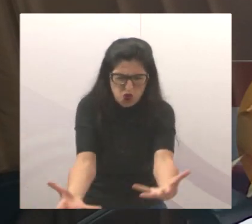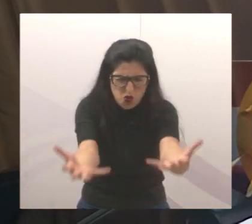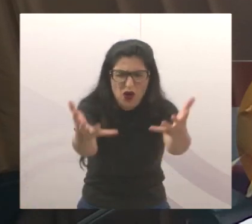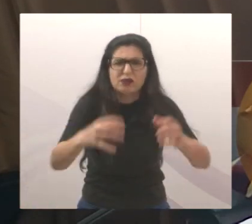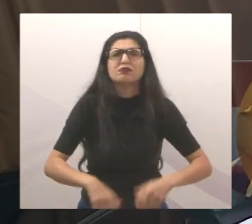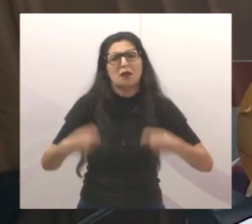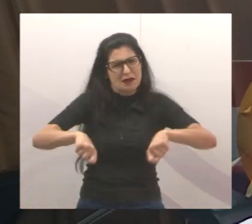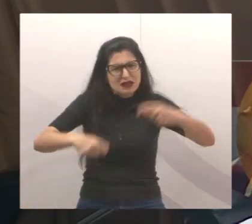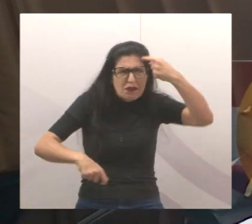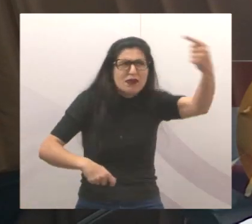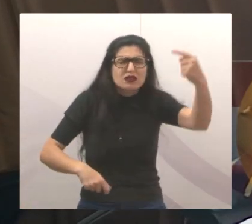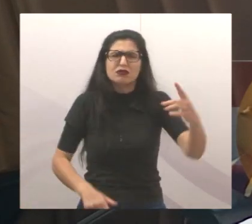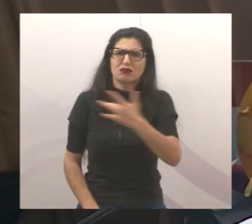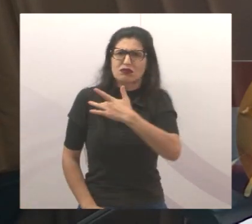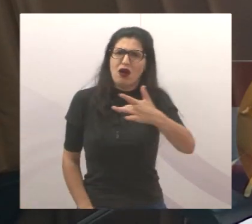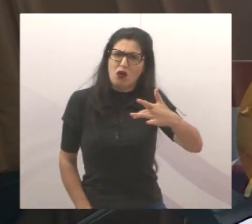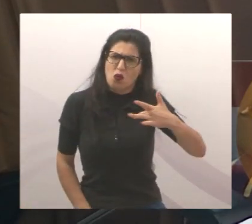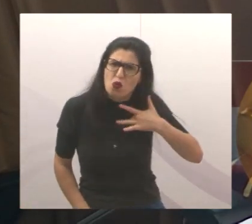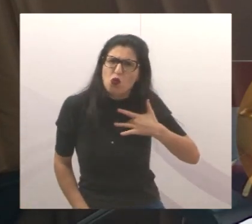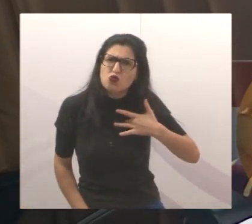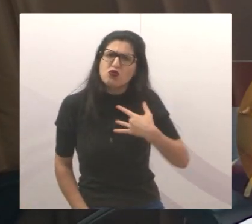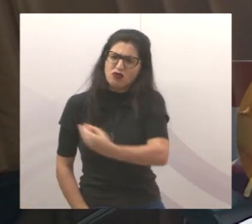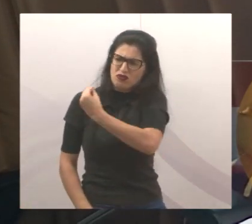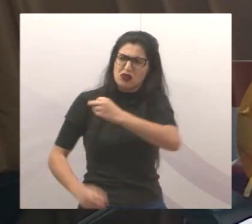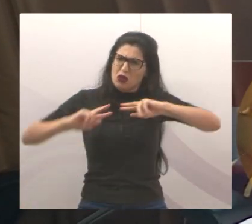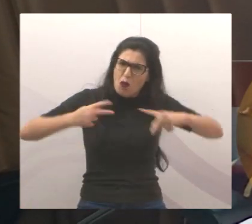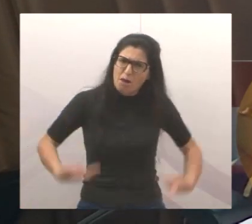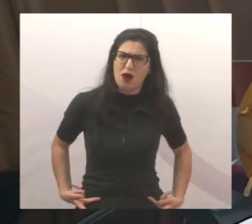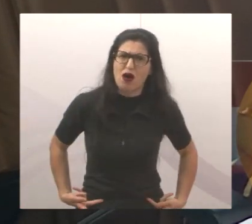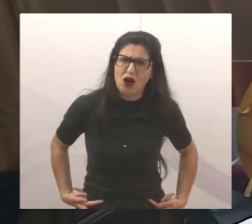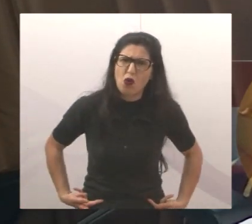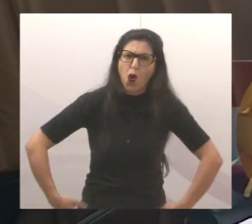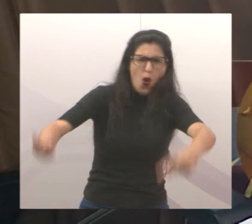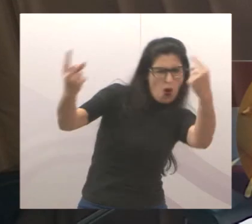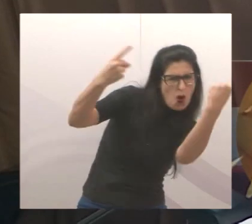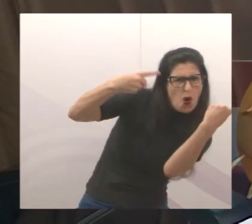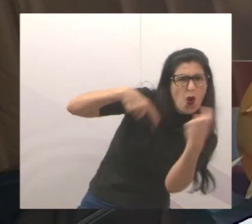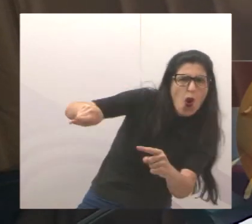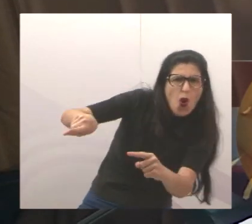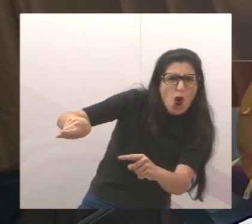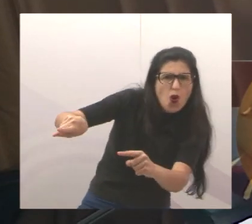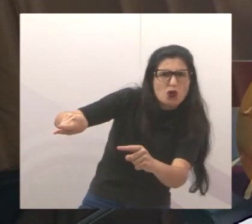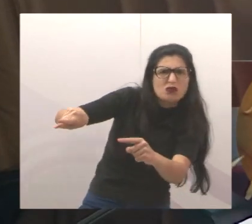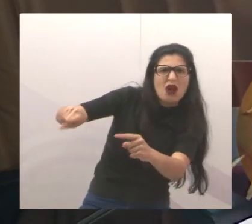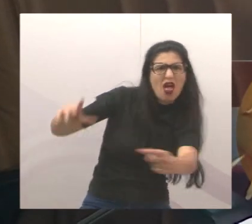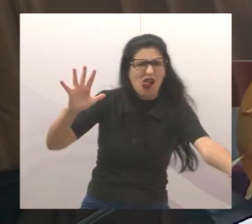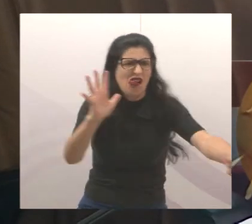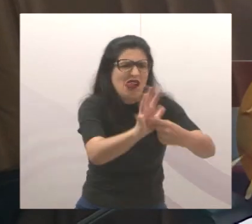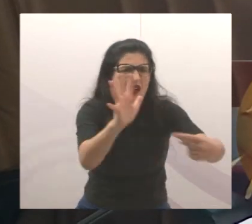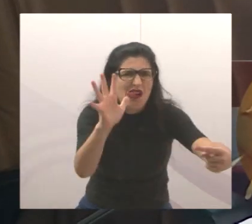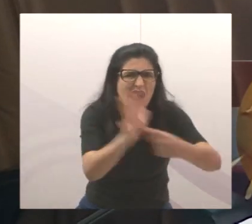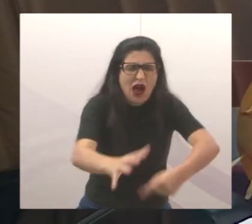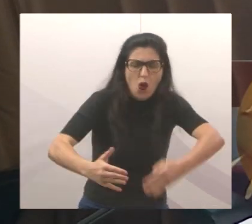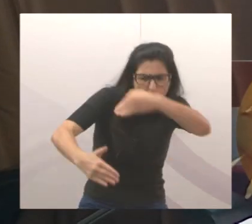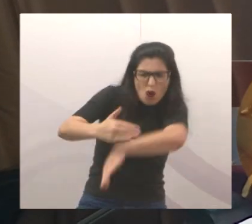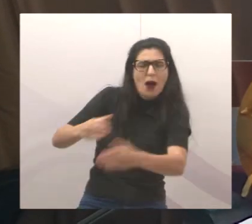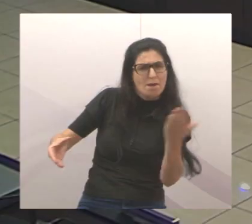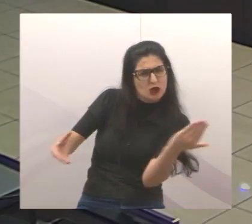de qualidade de vida. Então eu sou contrária a essa acusação e a favor do arquivamento desse processo, sem dúvida